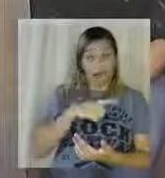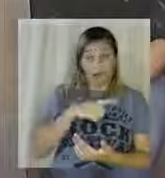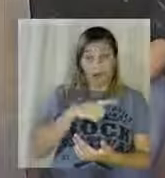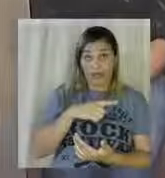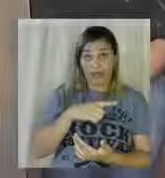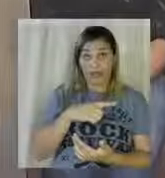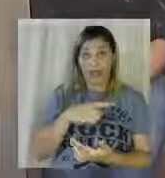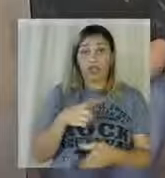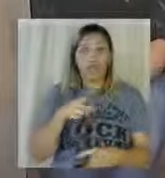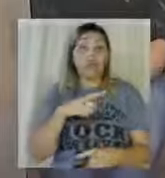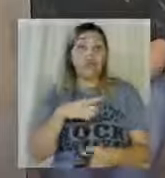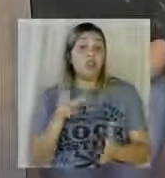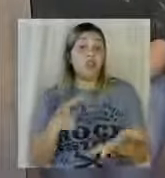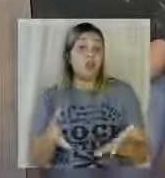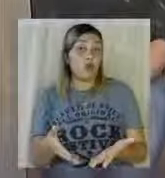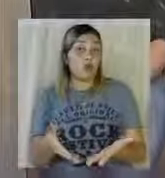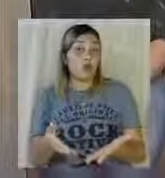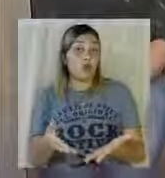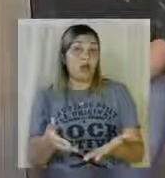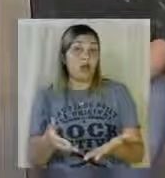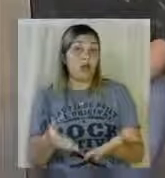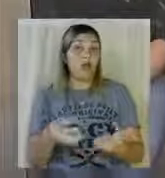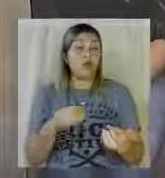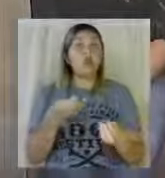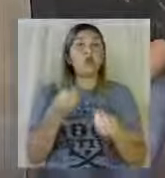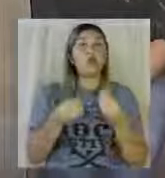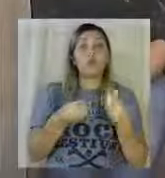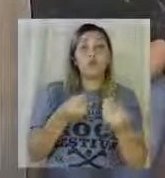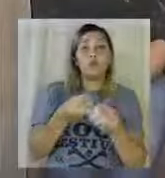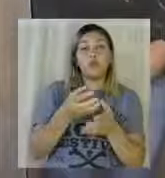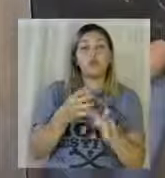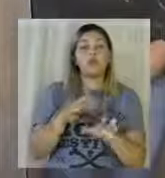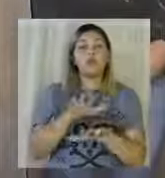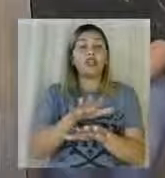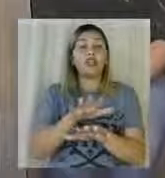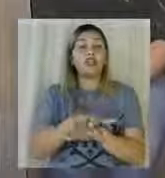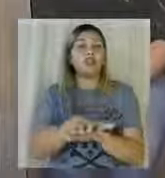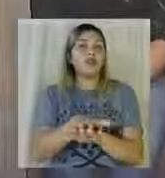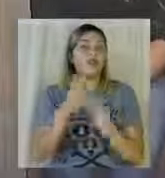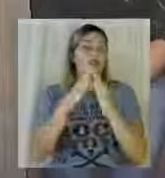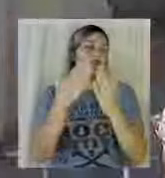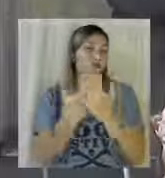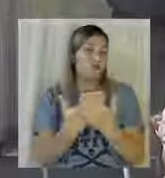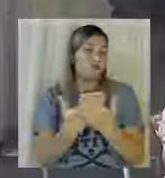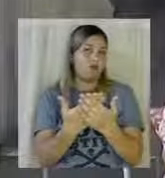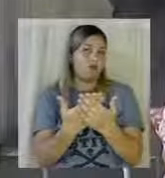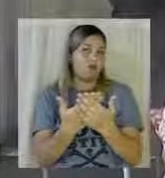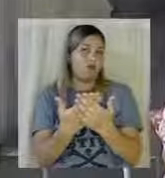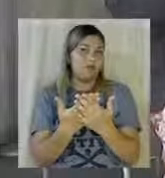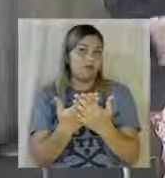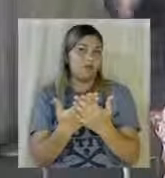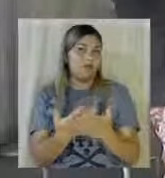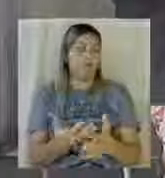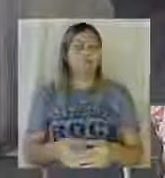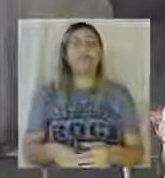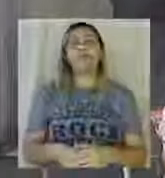você mudaria nessa escola para torná-la mais inclusiva ou verdadeiramente uma escola inclusiva?